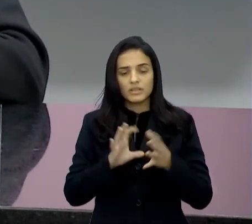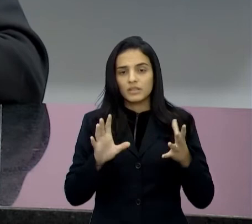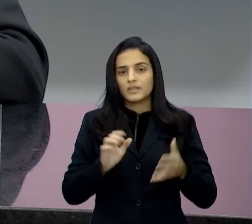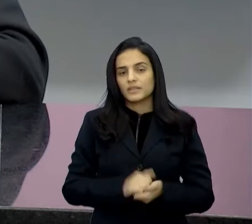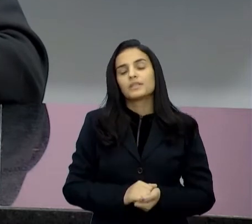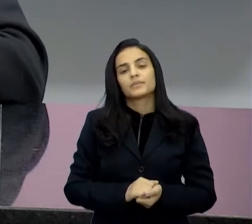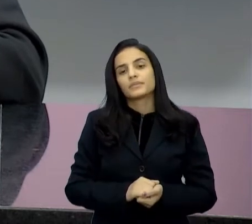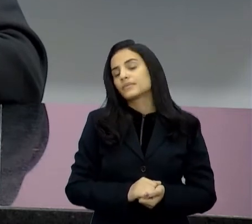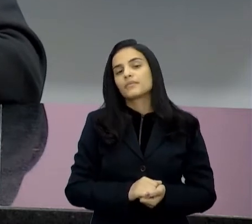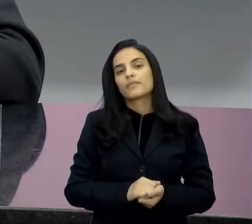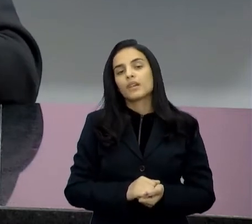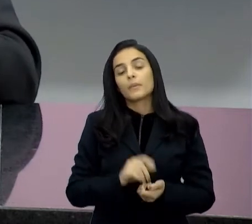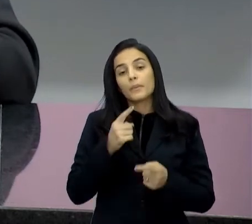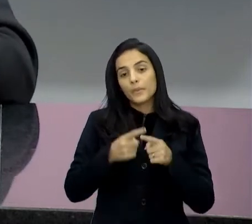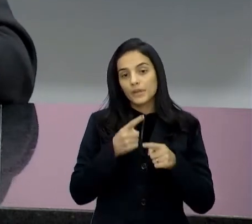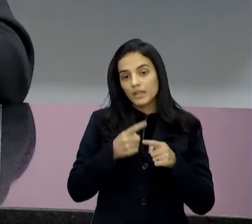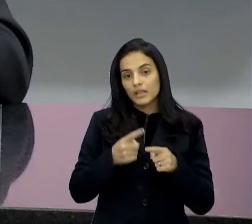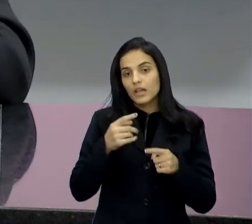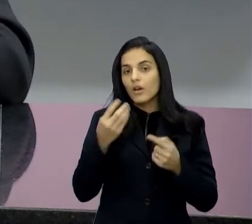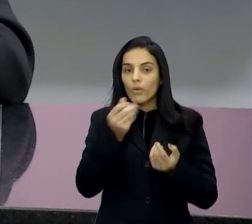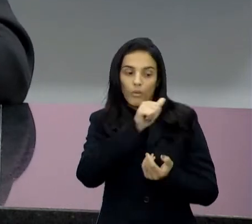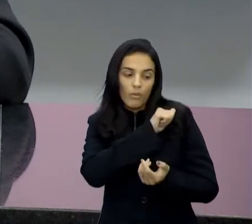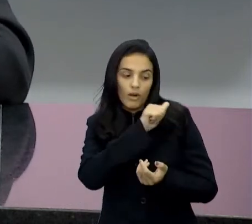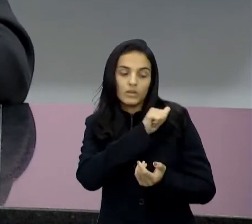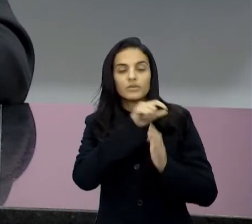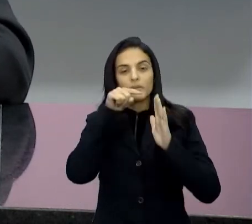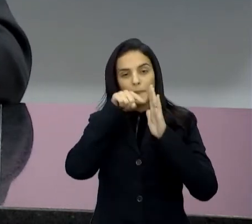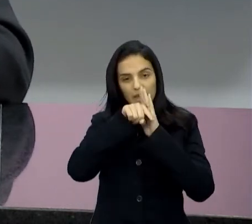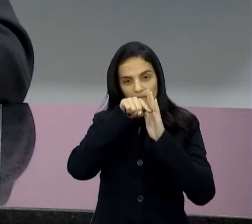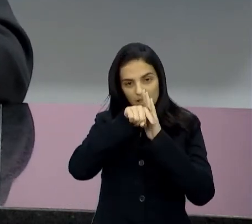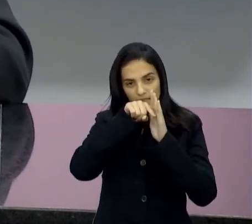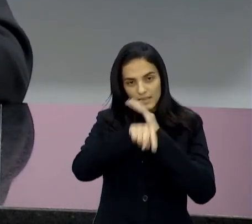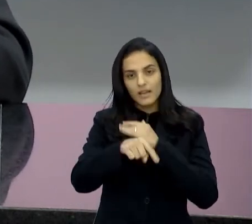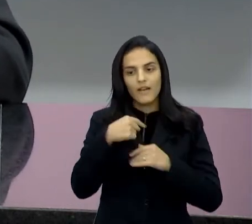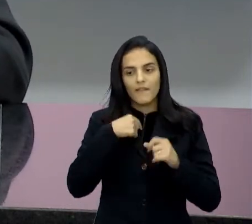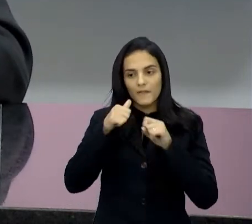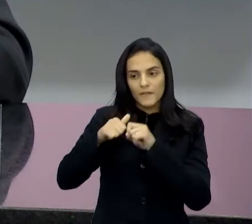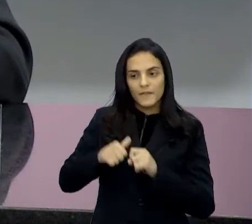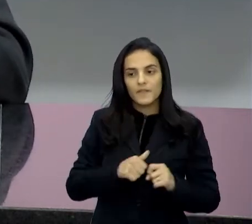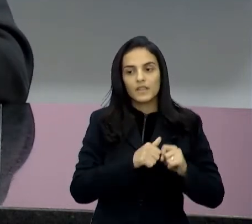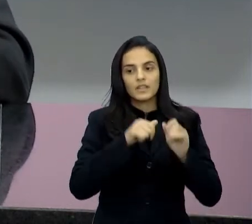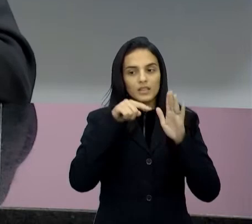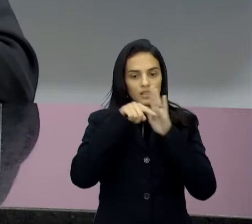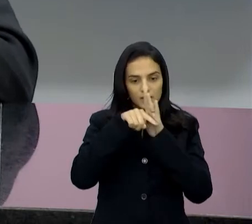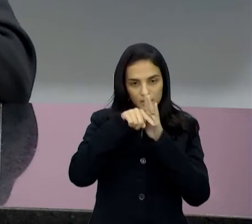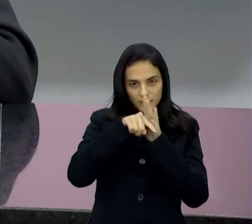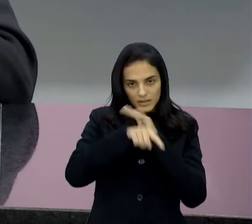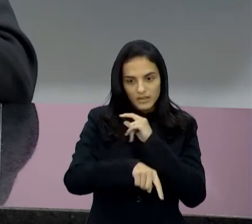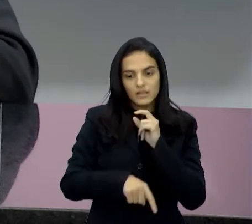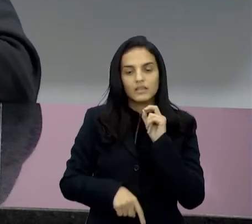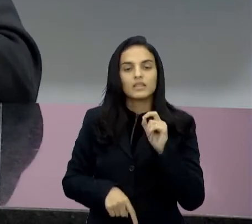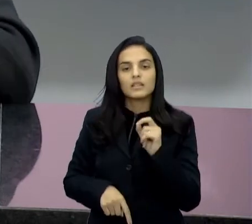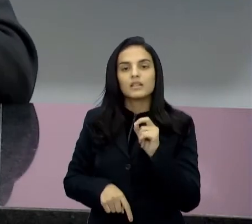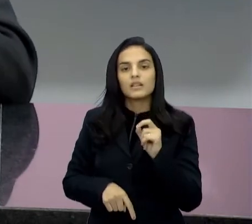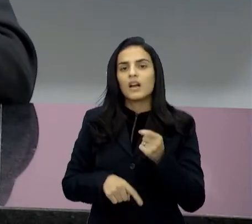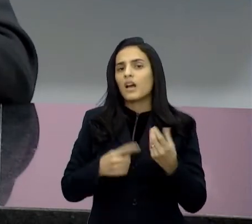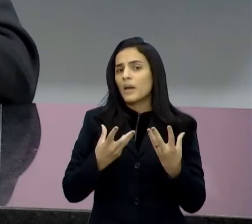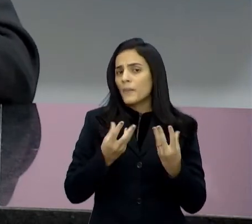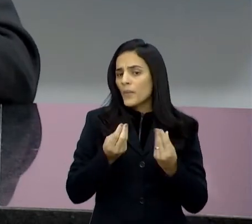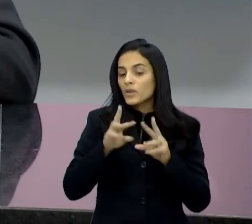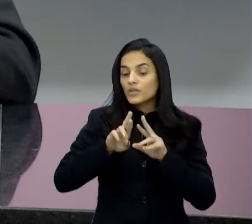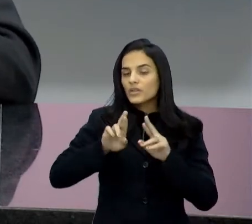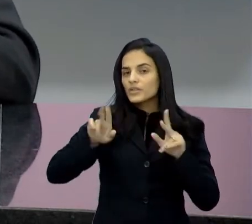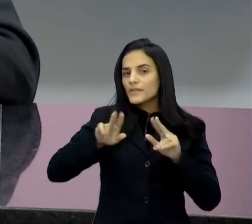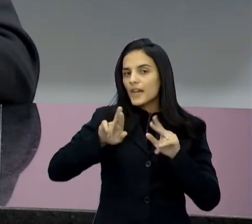sendo diferentes, pois como o aluno vai ter que fazer uma pesquisa, eu fiz uma pesquisa e ela provavelmente vai ser muito diferente